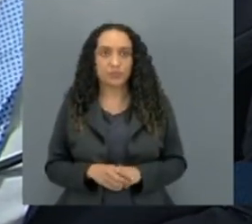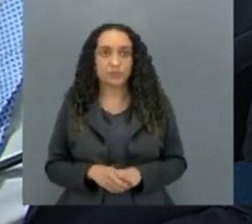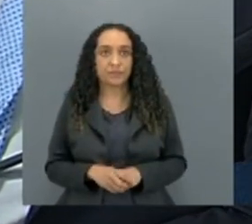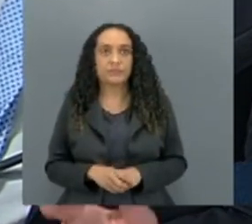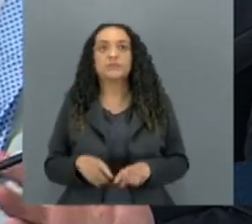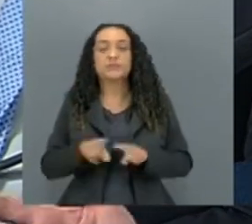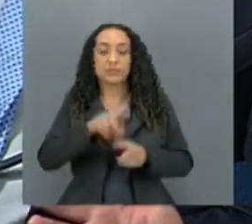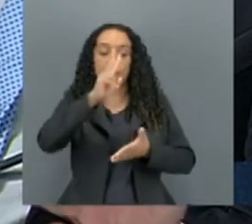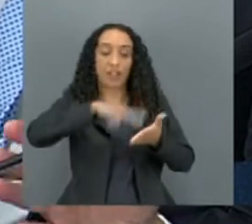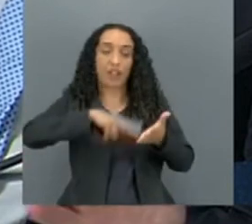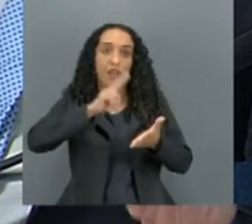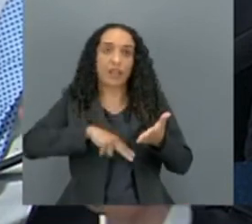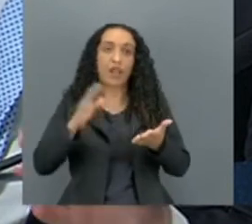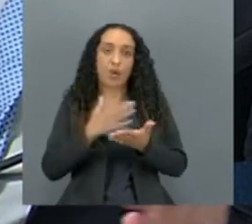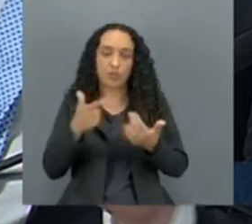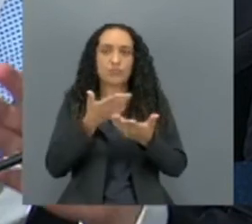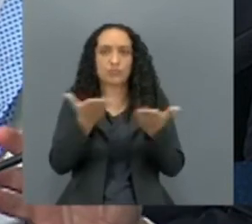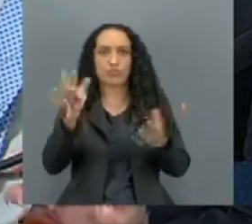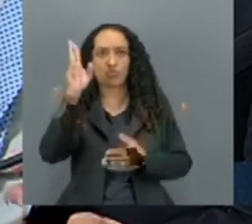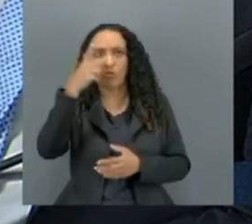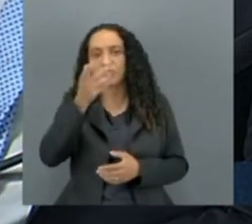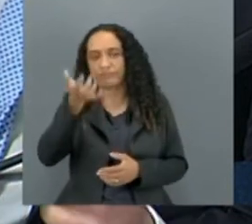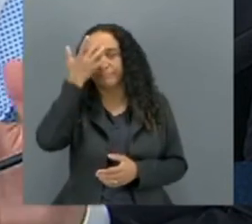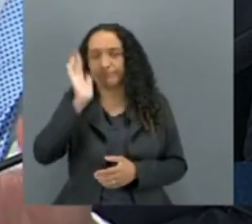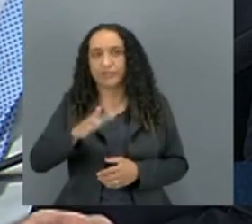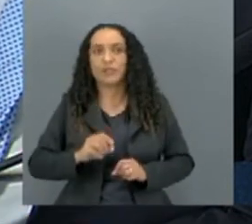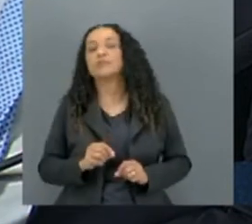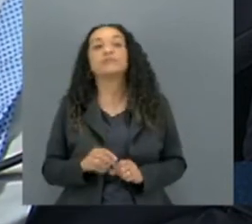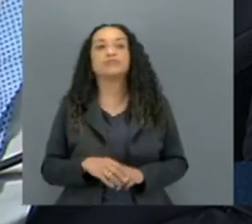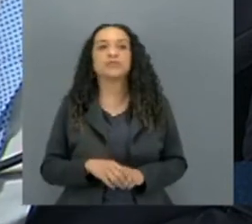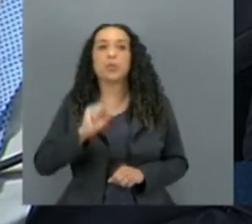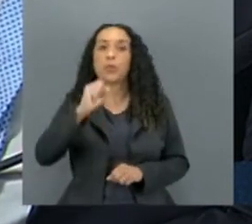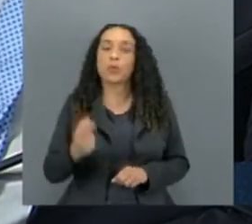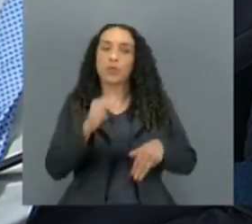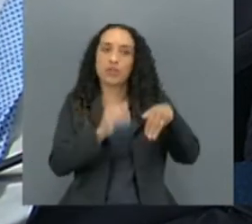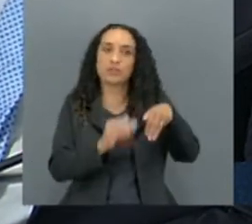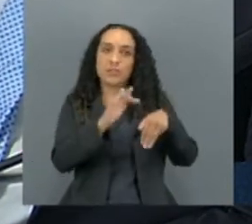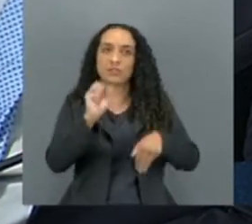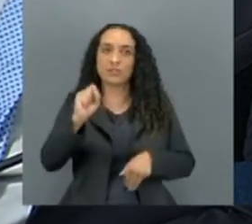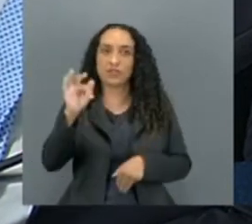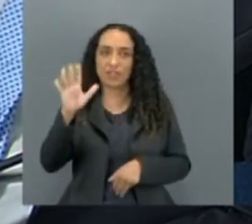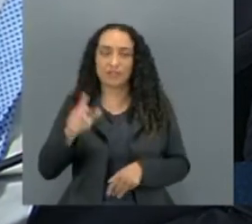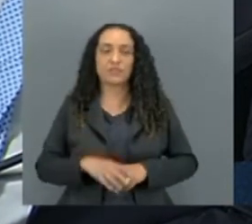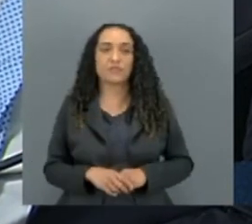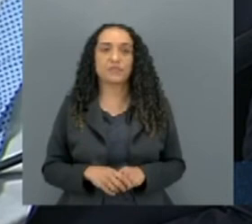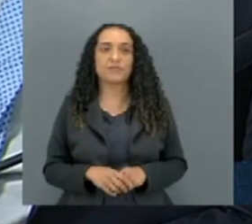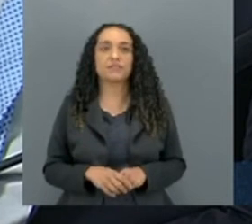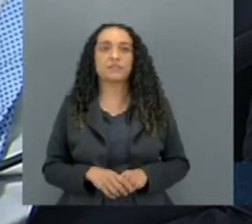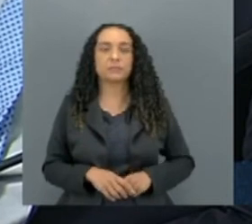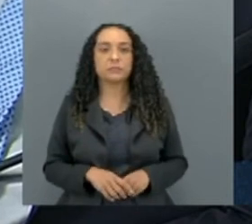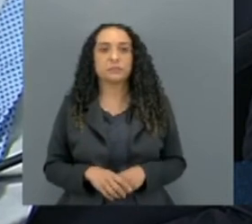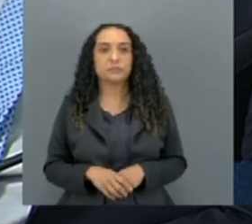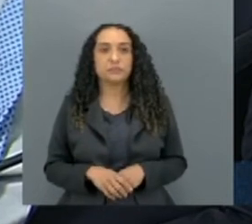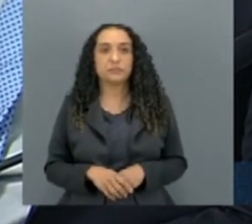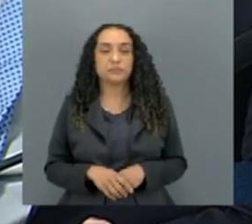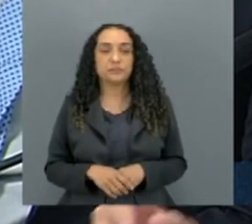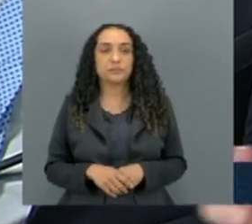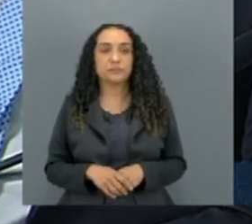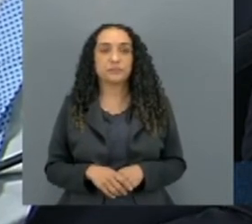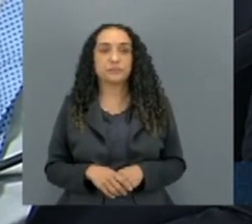quero ler para o senhor algo que o senhor deve ter de cor e salteado, como ex-ministro do Supremo Tribunal Federal. Aliás, uma vez ministro, sempre ministro, né, como o senhor já bem